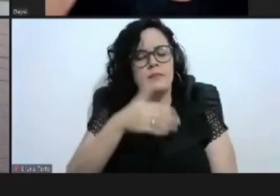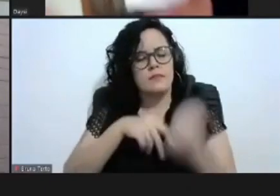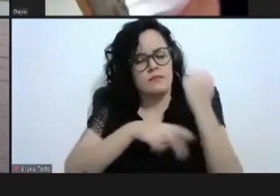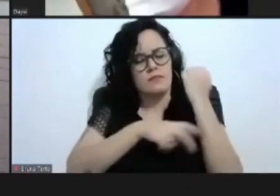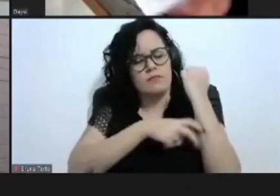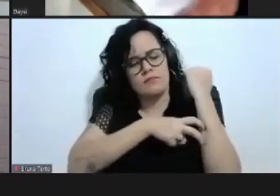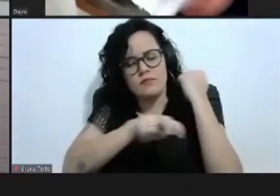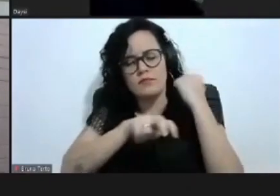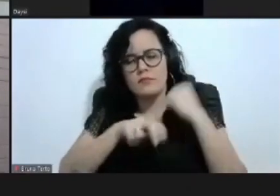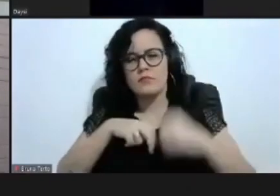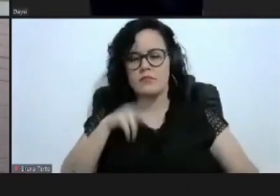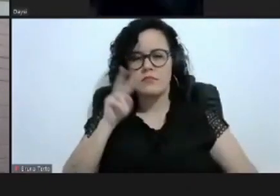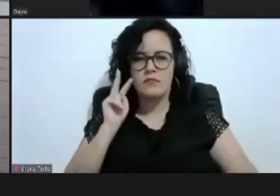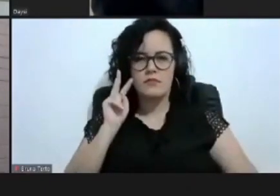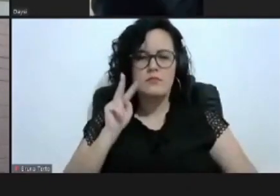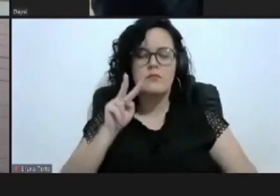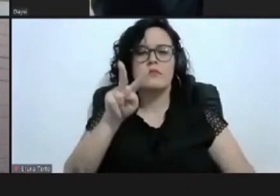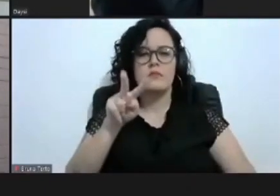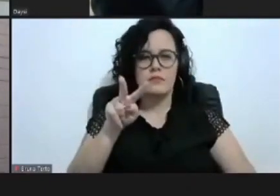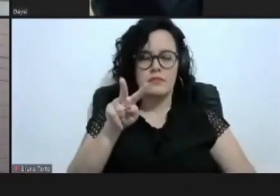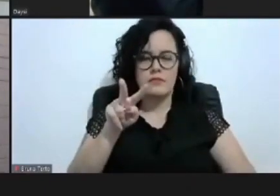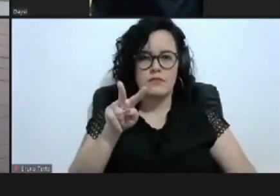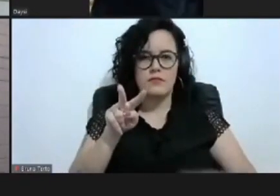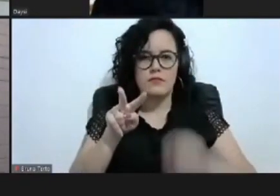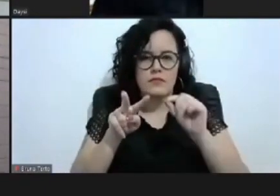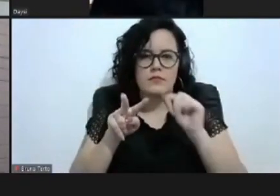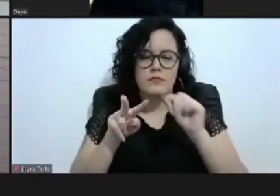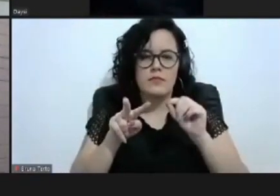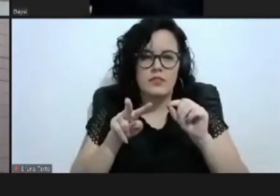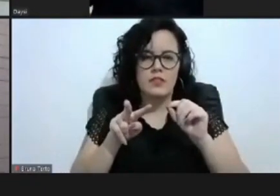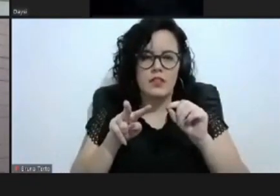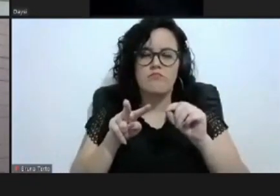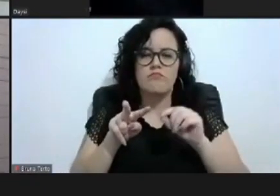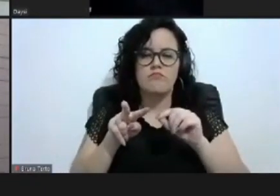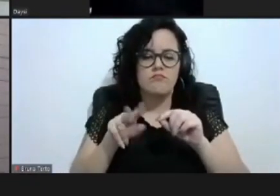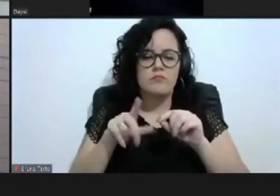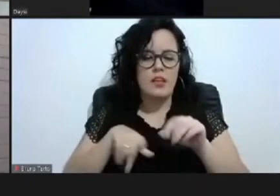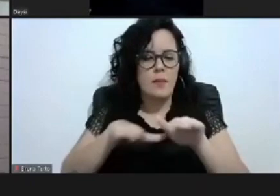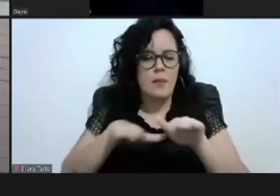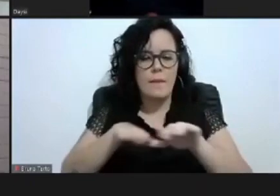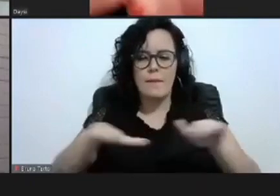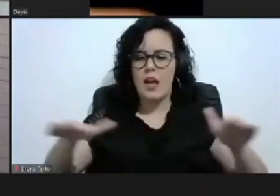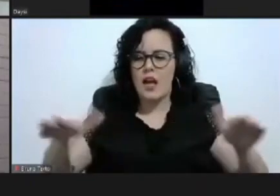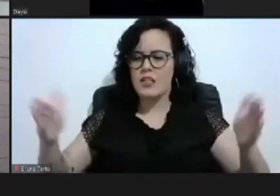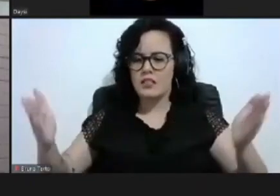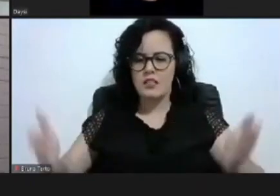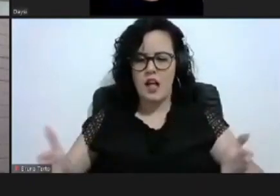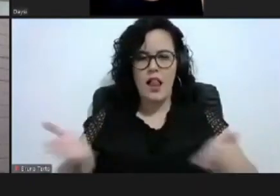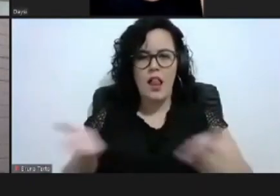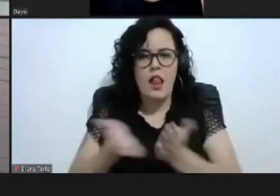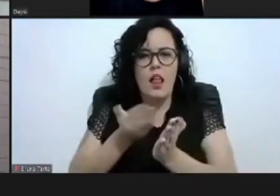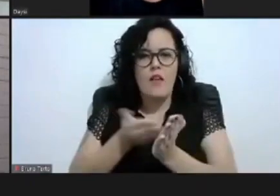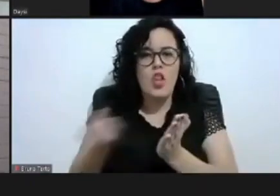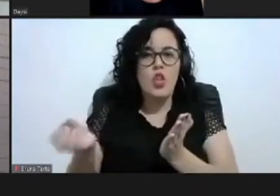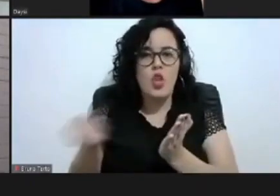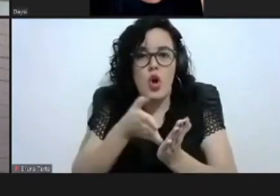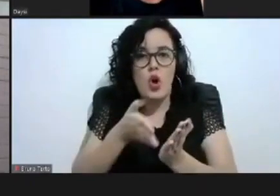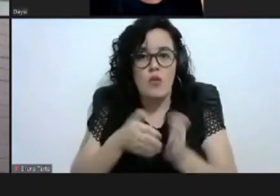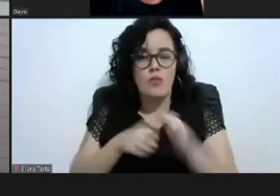de cara a gente dá de encontro com umas mesinhas onde estão os lançamentos, onde estão os